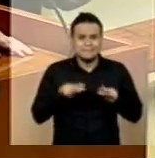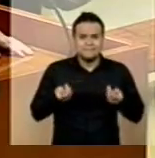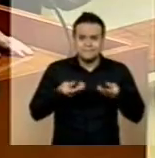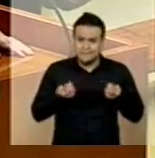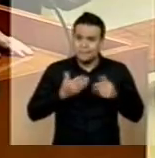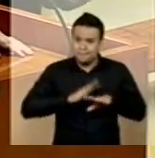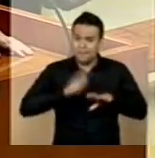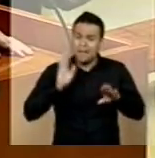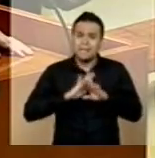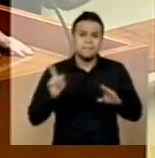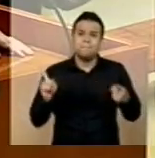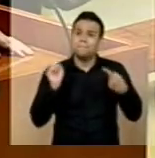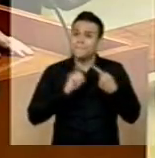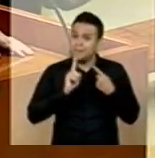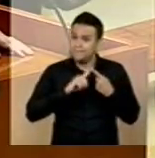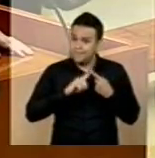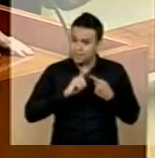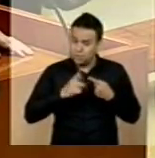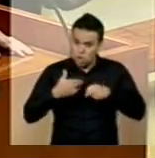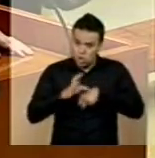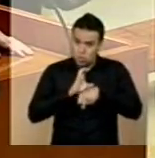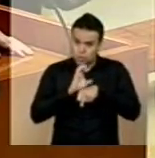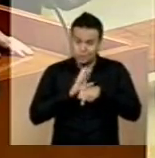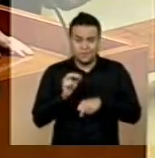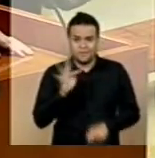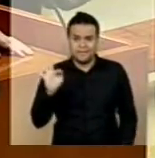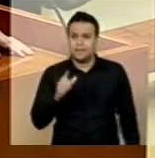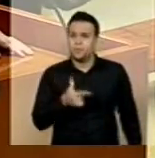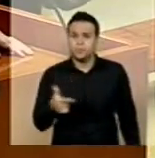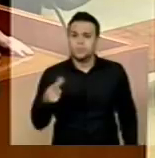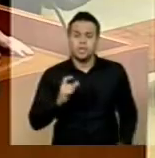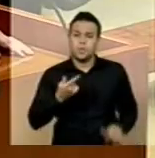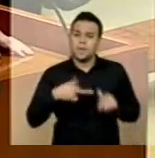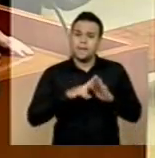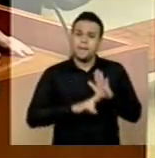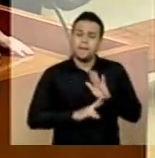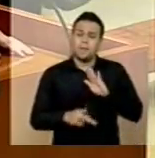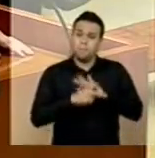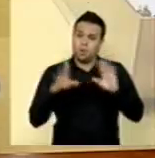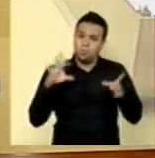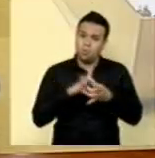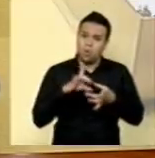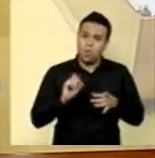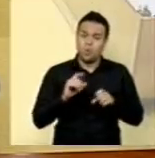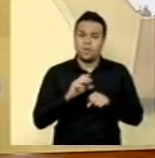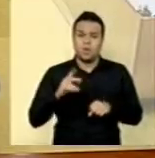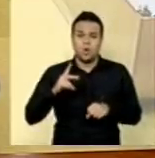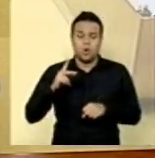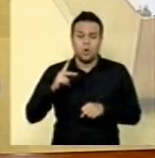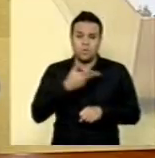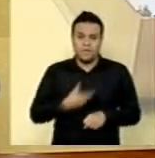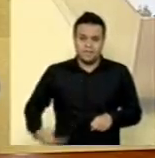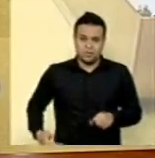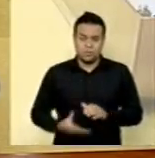lugar, a Constituição Federal não tem um dispositivo que estenda a governador nenhum tipo de prerrogativa do presidente